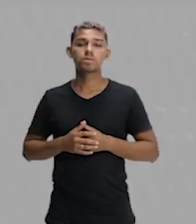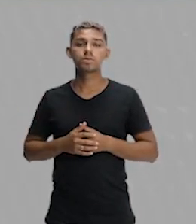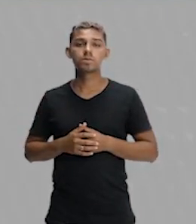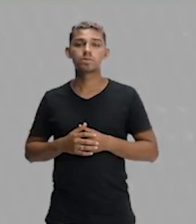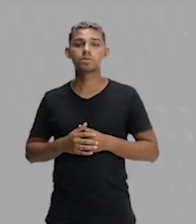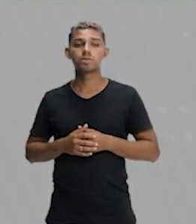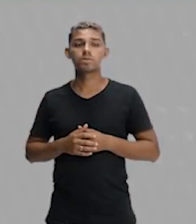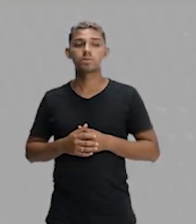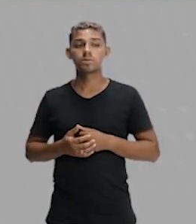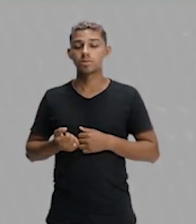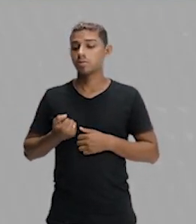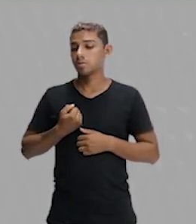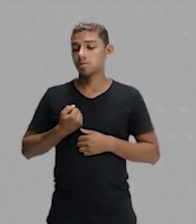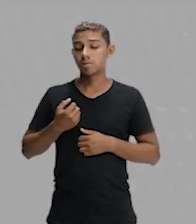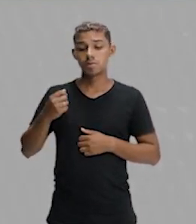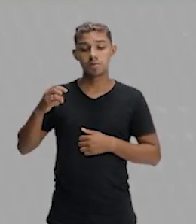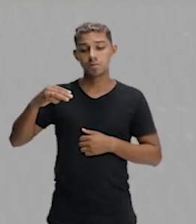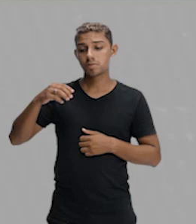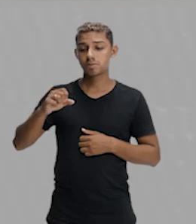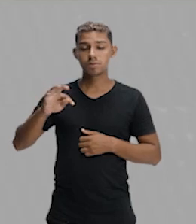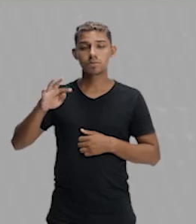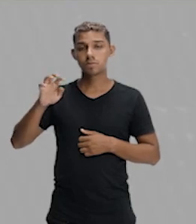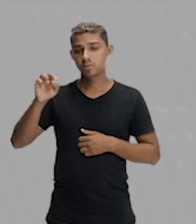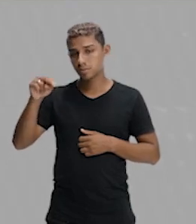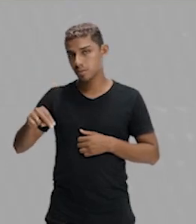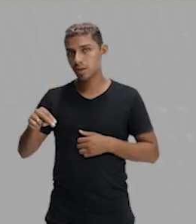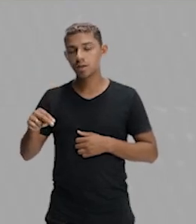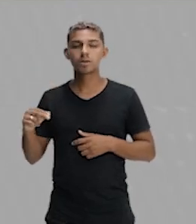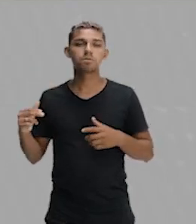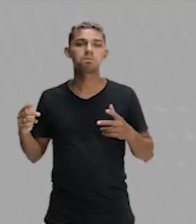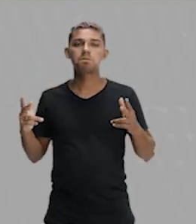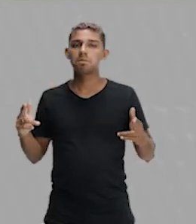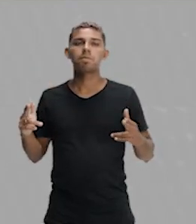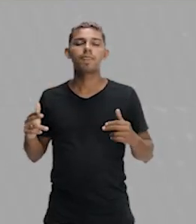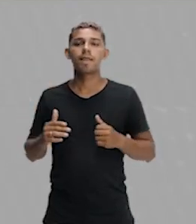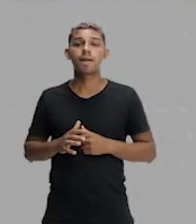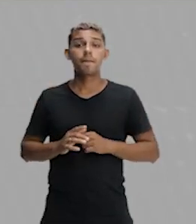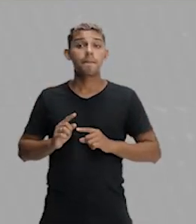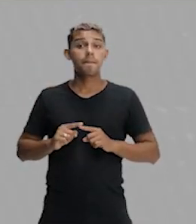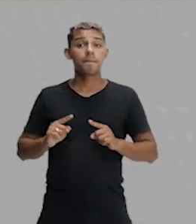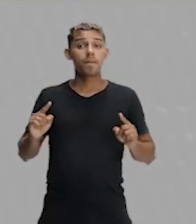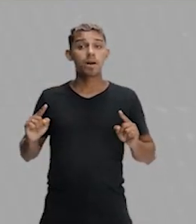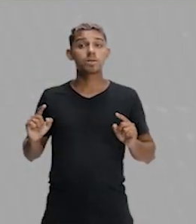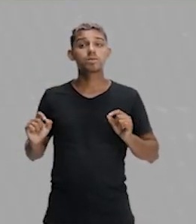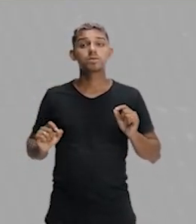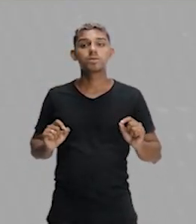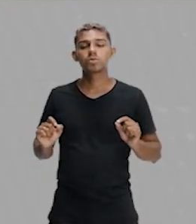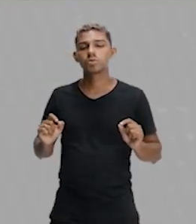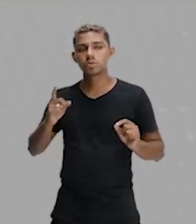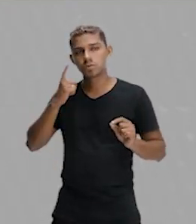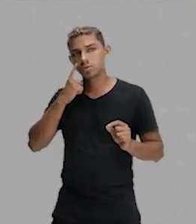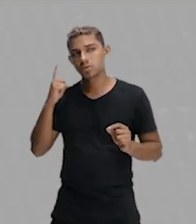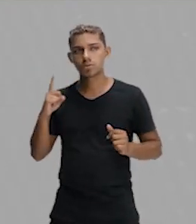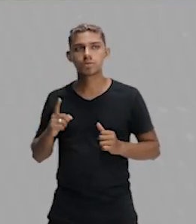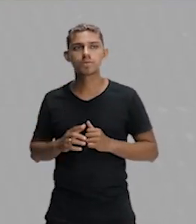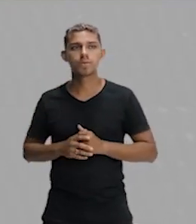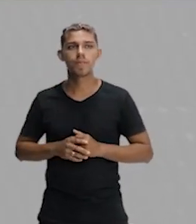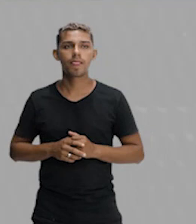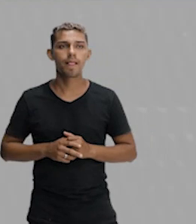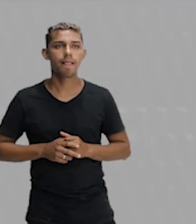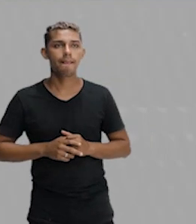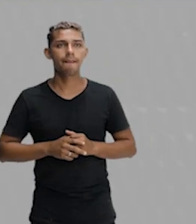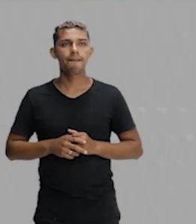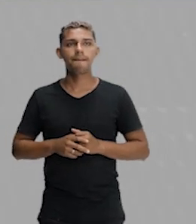manter a mesma distância, desculpa, logicamente que elas terão o mesmo valor. Ok? Só que acontece um efeito curioso nas bordas. Certo? Então, elas